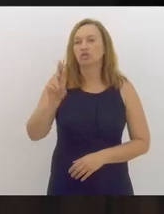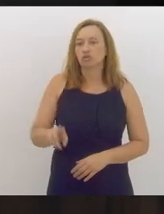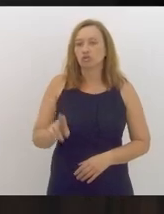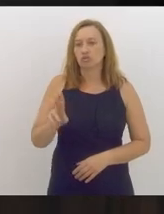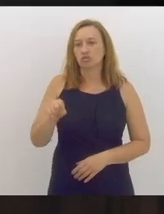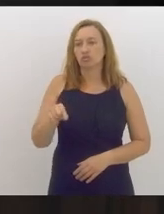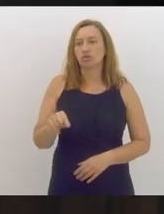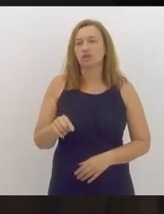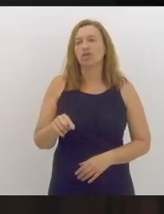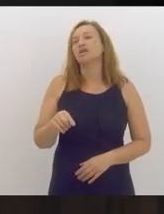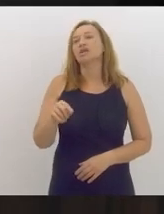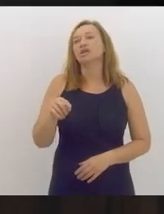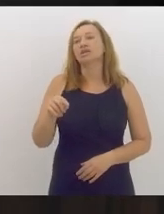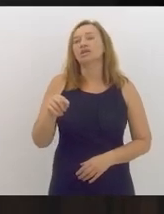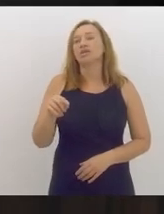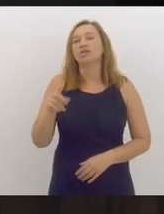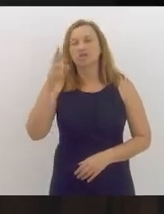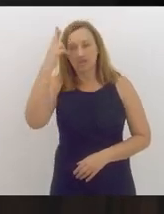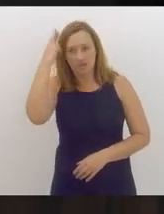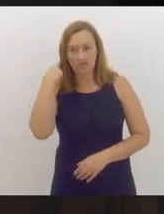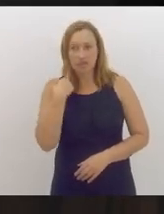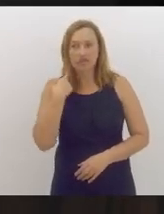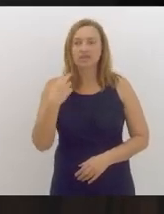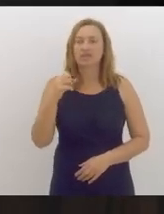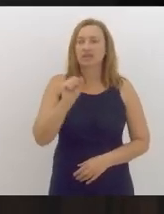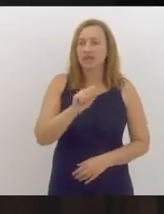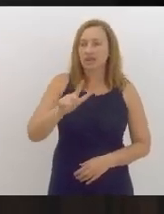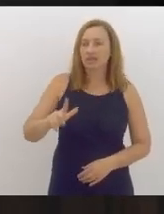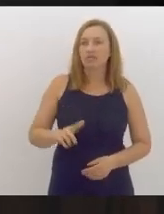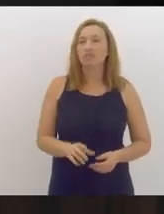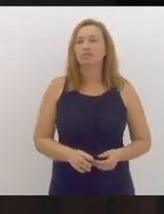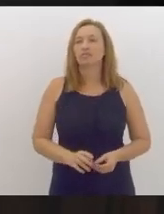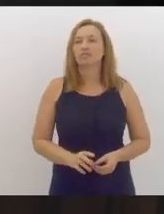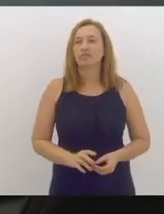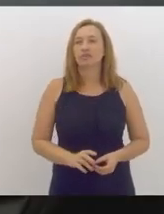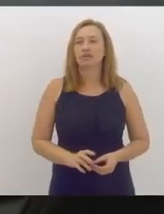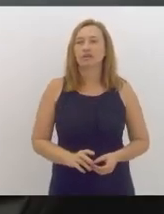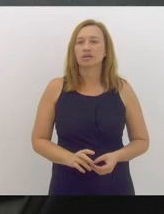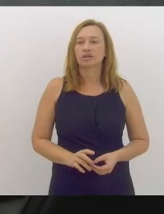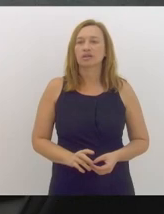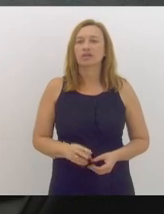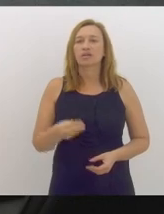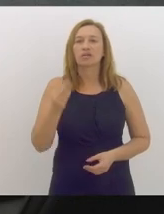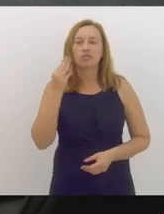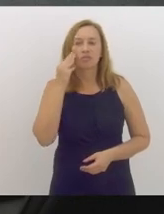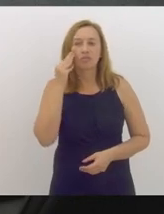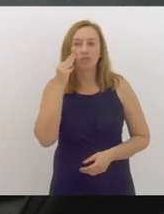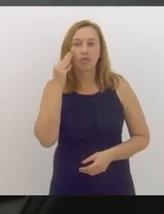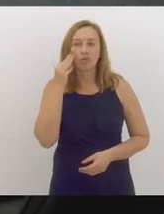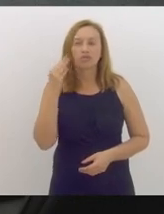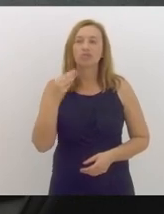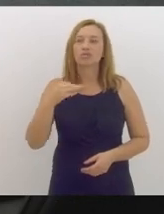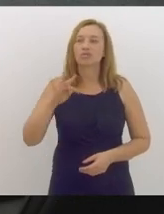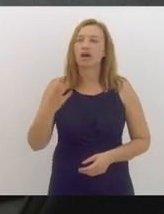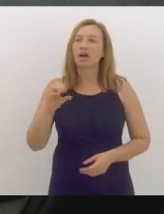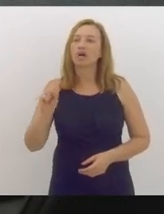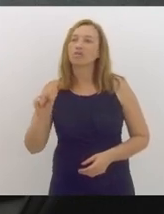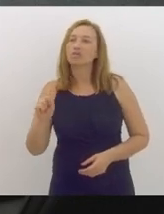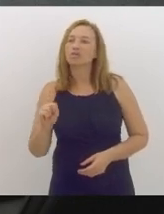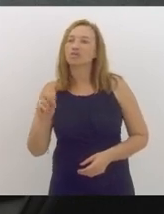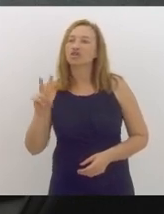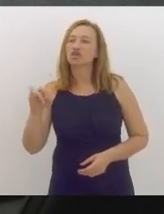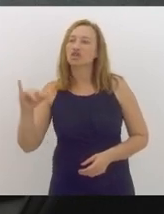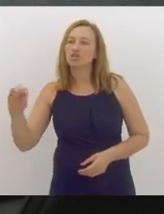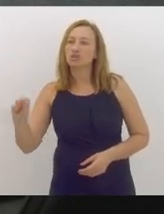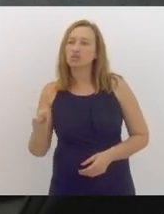Daniel, Rosane Félix, Mônica Francisco, Marcos Vinícius,